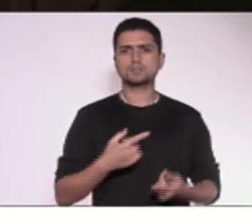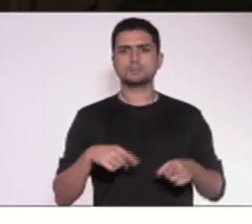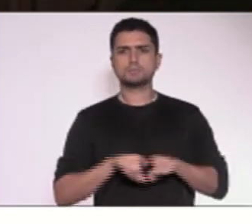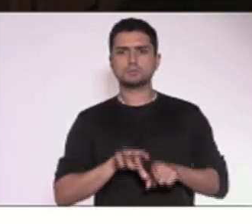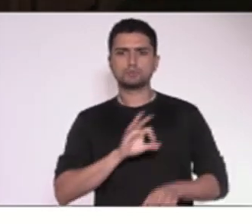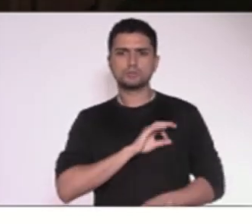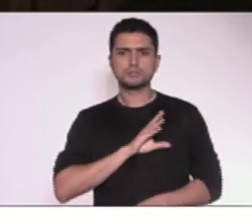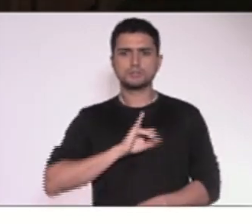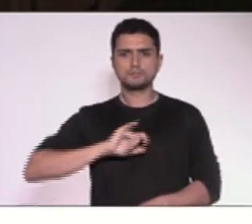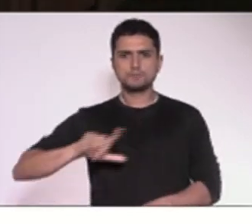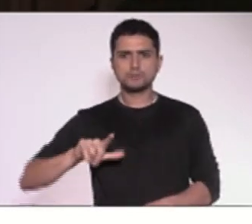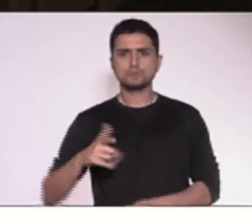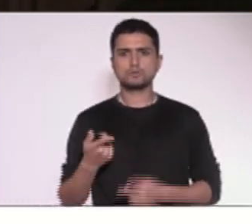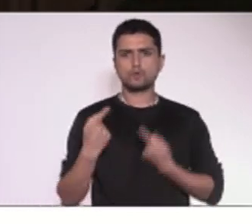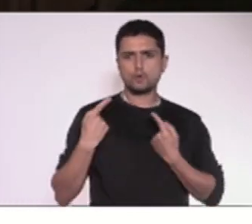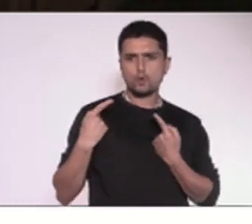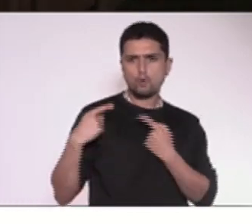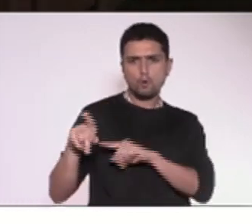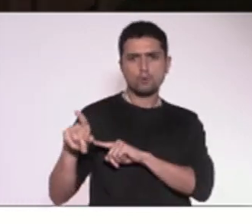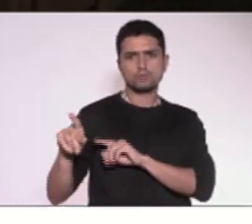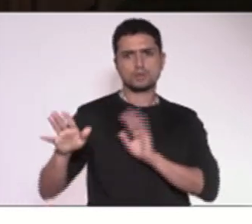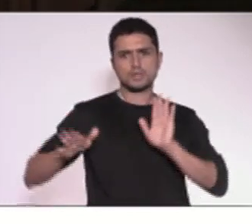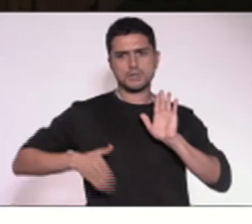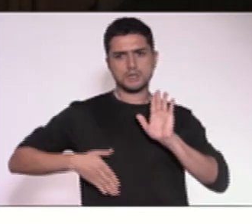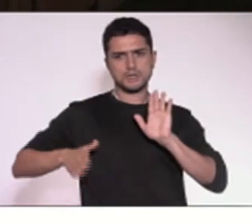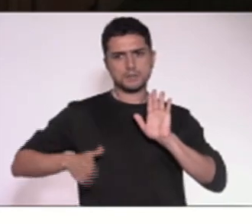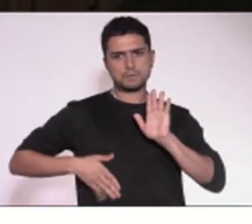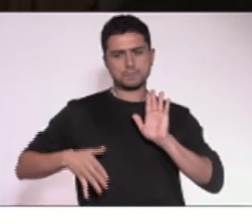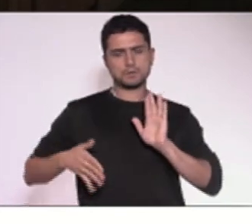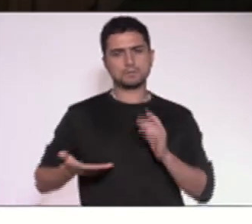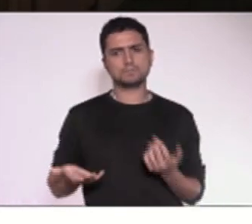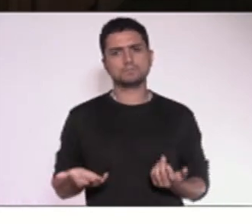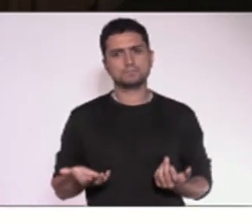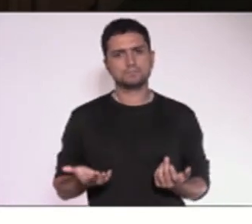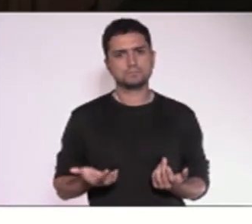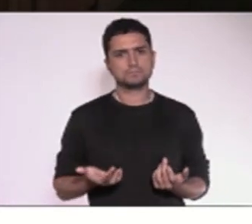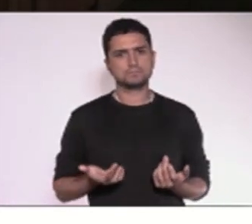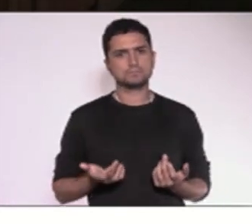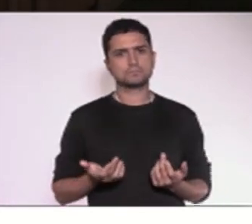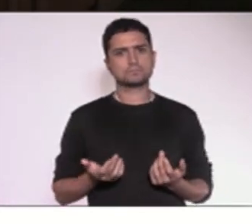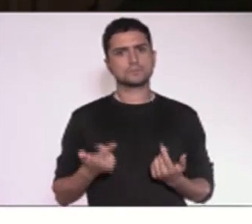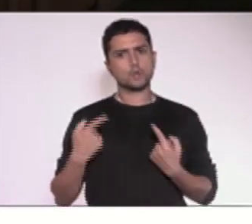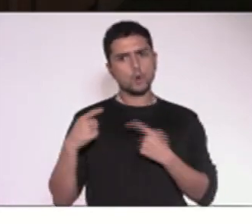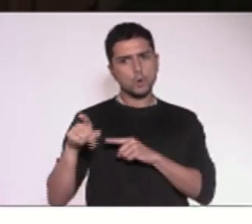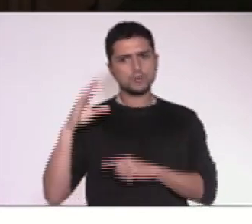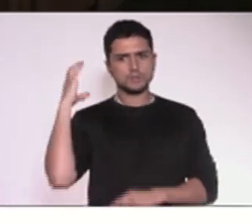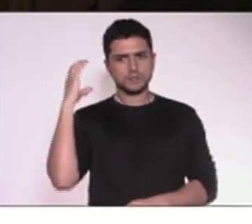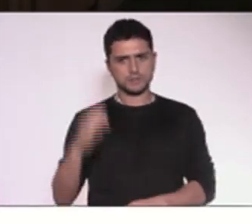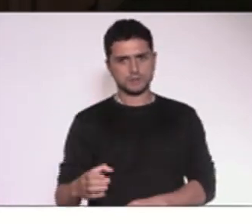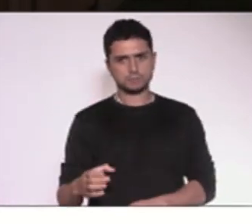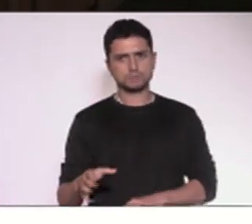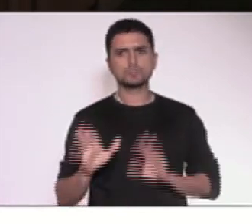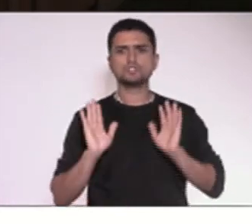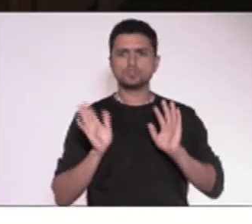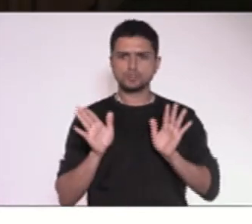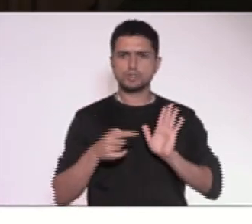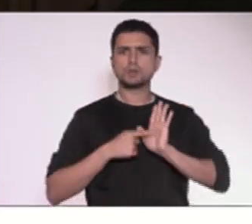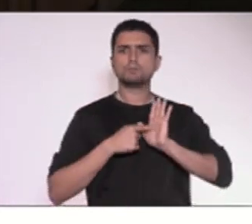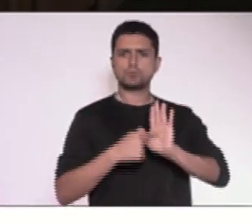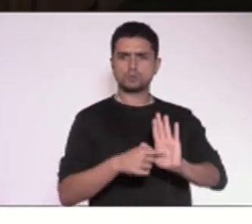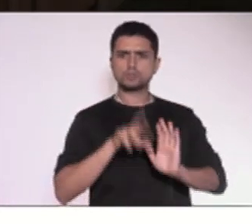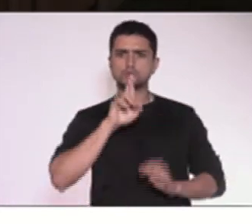no combate ao crime. Os resultados estão demonstrando, e o